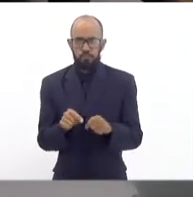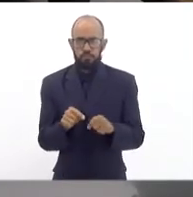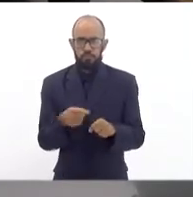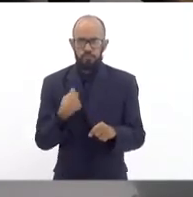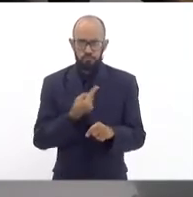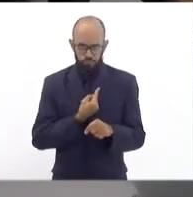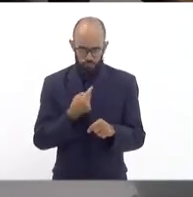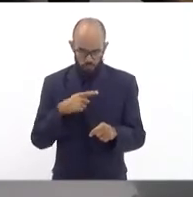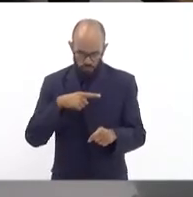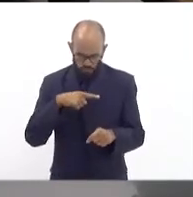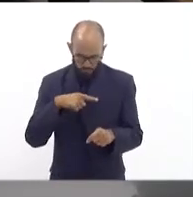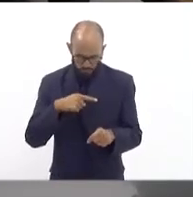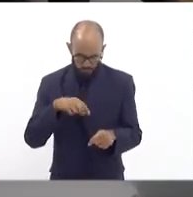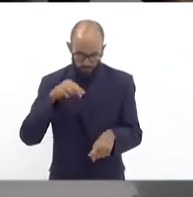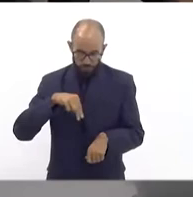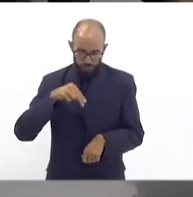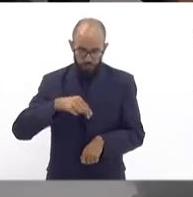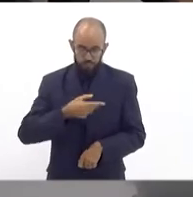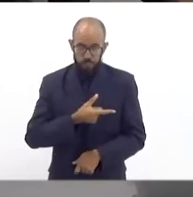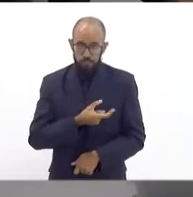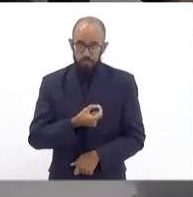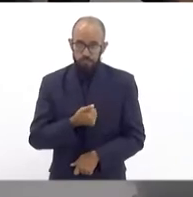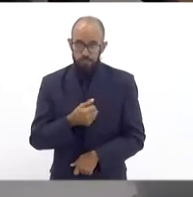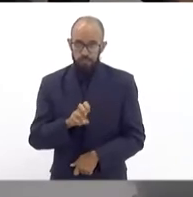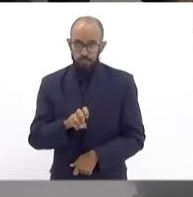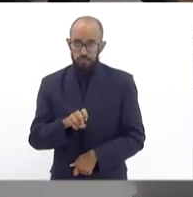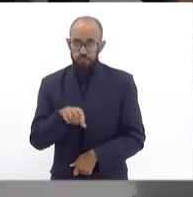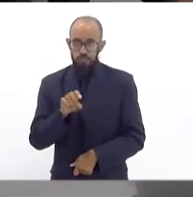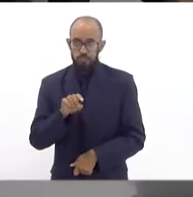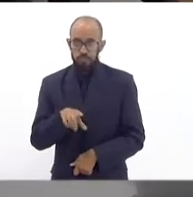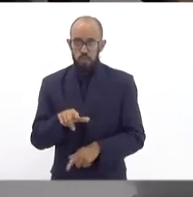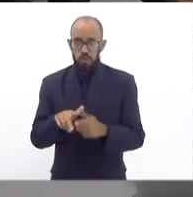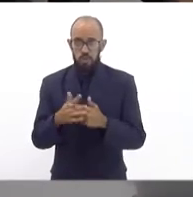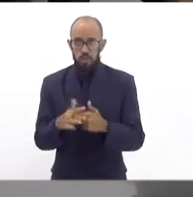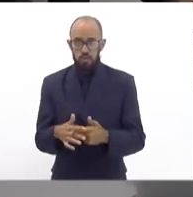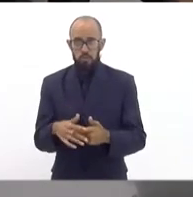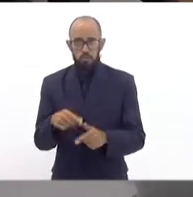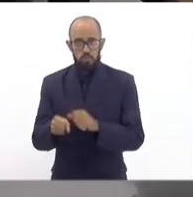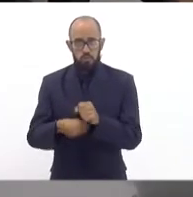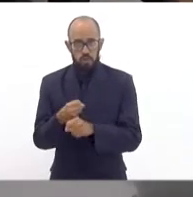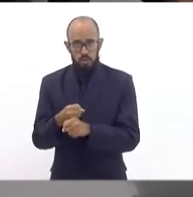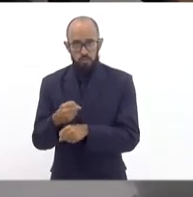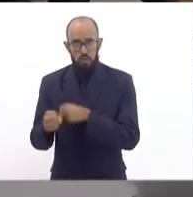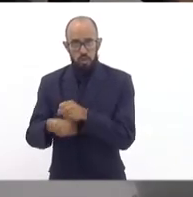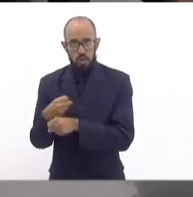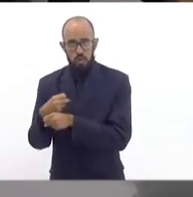de novembro de 2015 para cá foram só reajustes anuais para